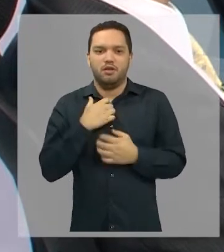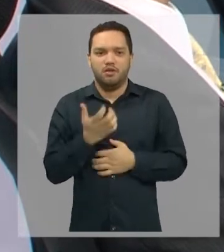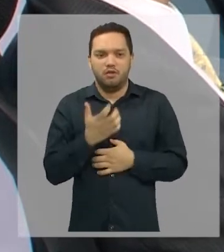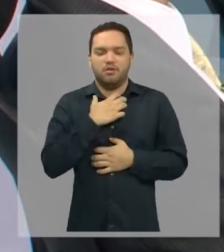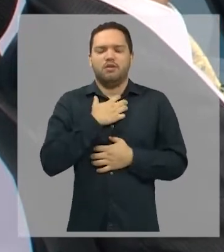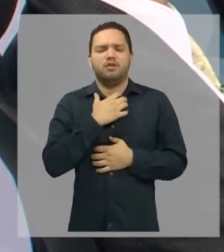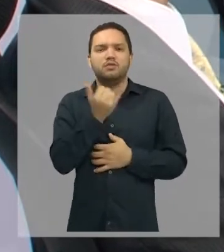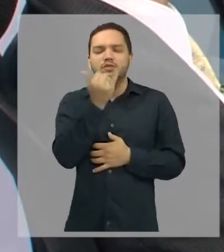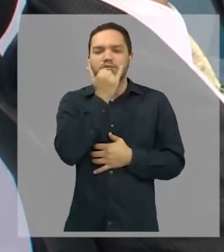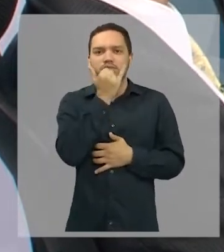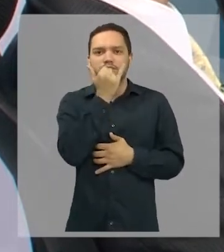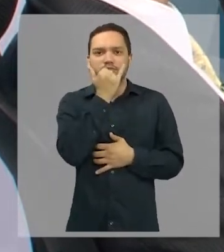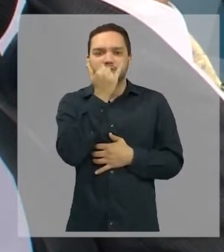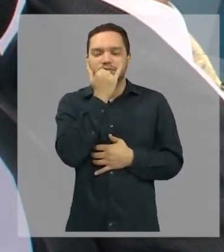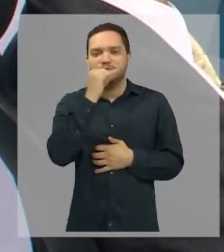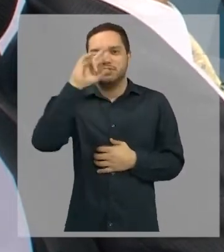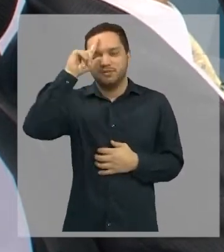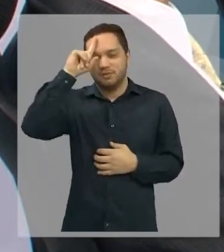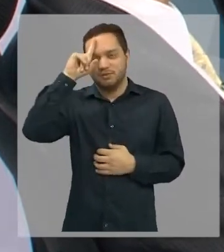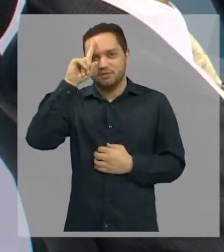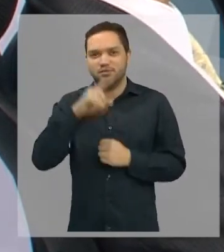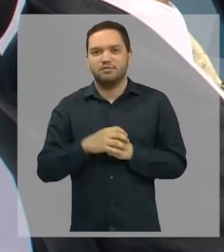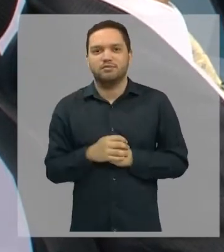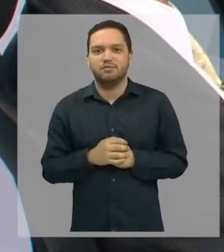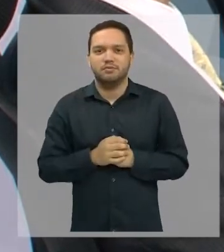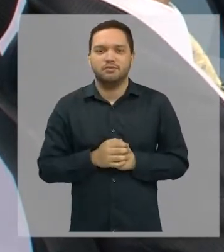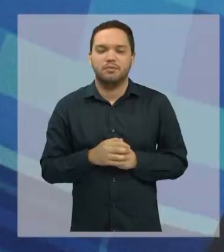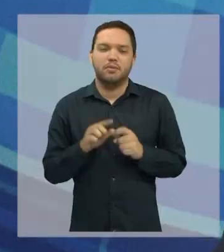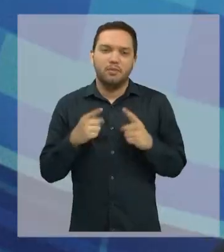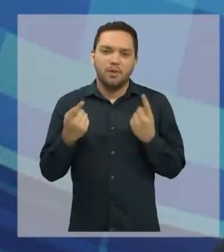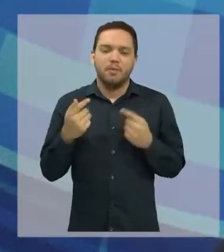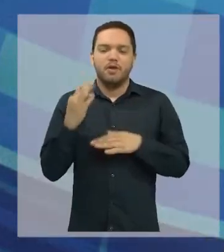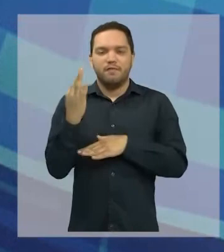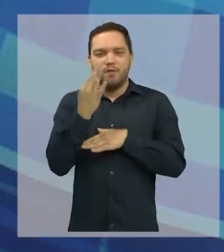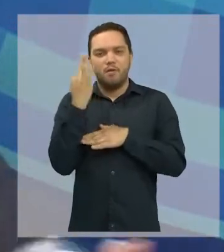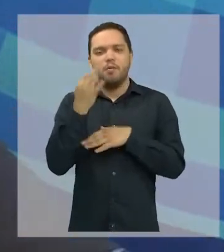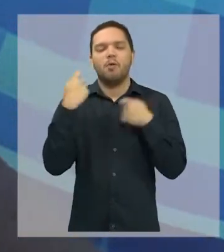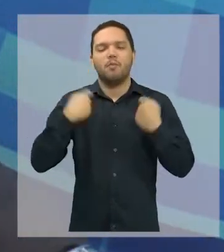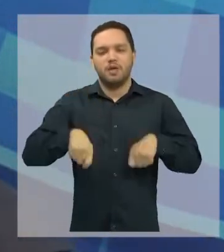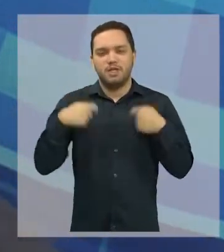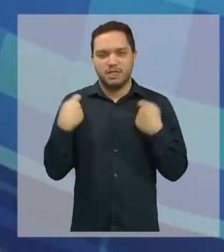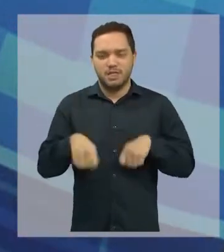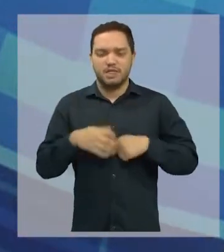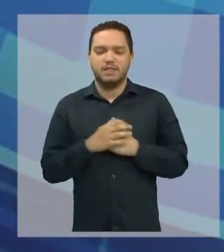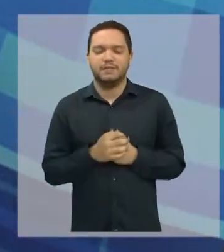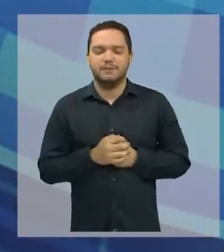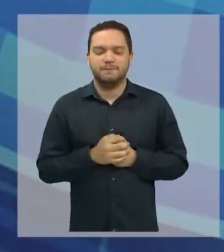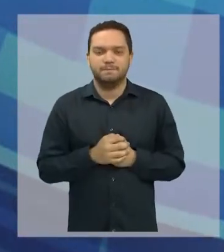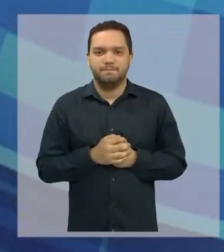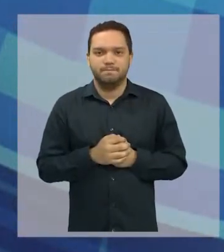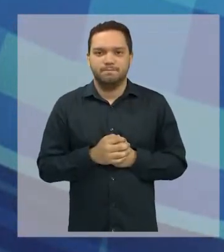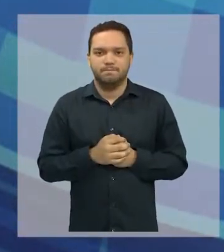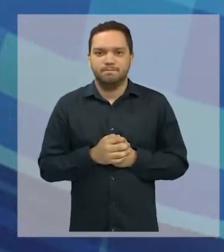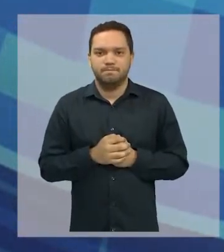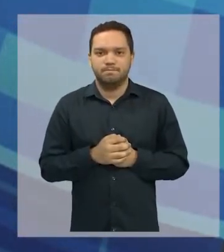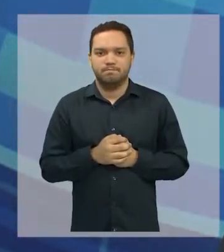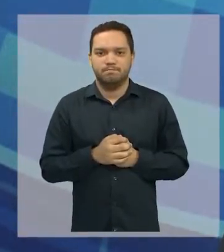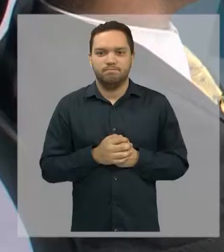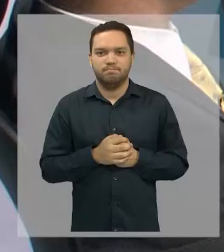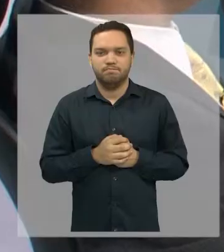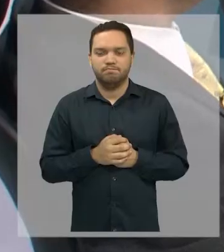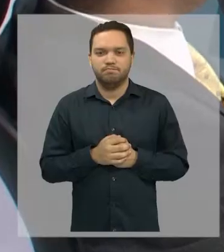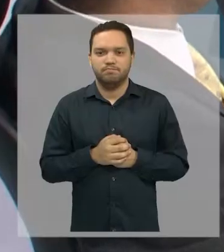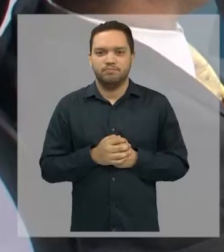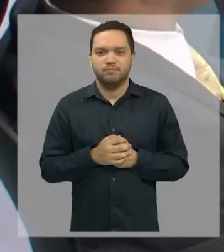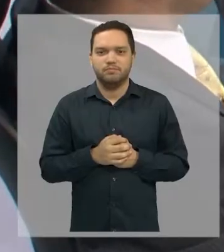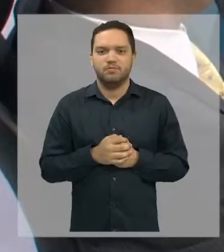desculpei imediatamente, porque eu acho que essas coisas são necessárias, né? Então, eu uma vez levante. Aí vai o Cacá de bermuda e tênis lá. Você viu